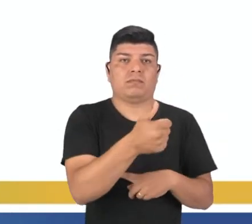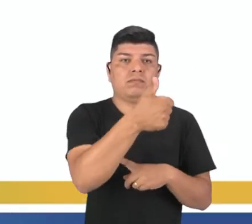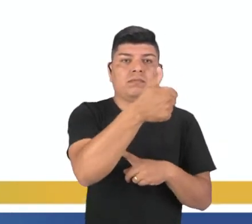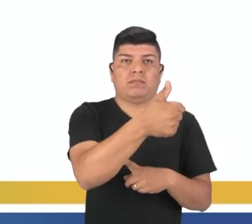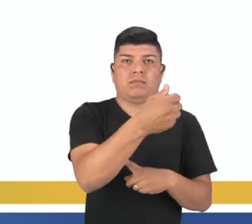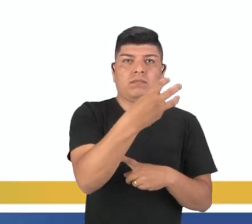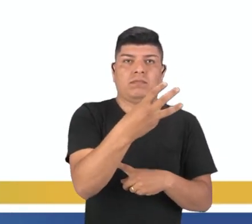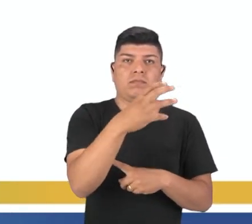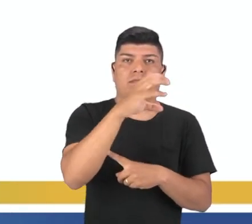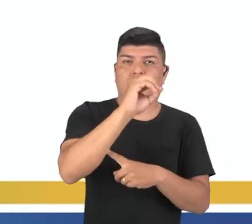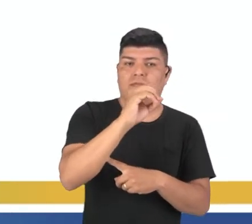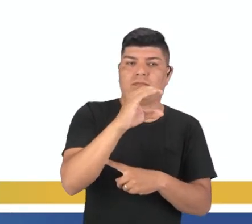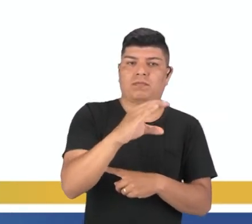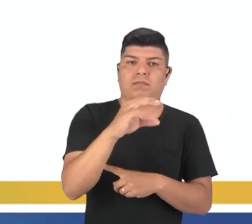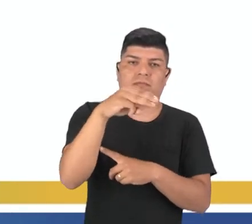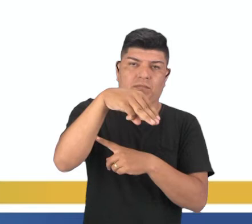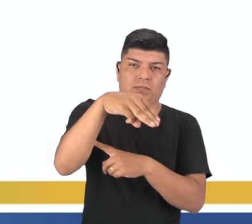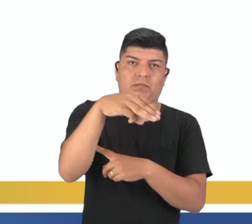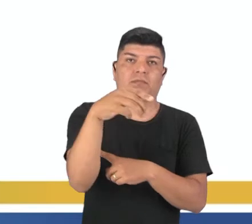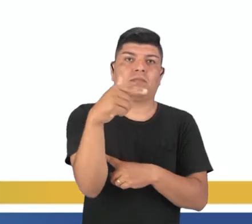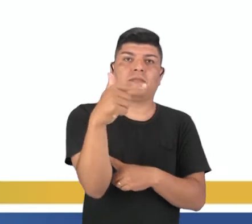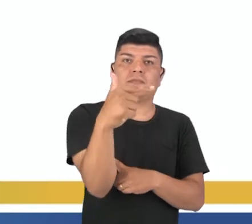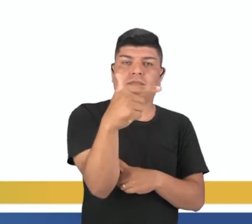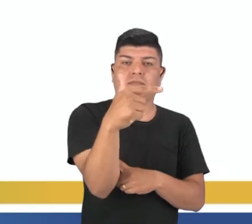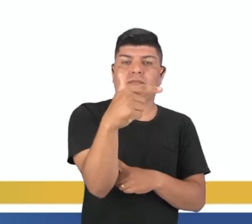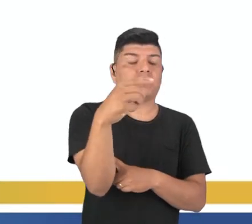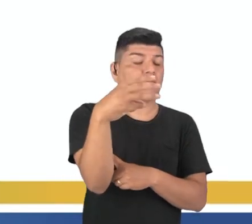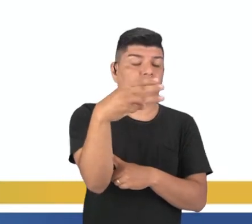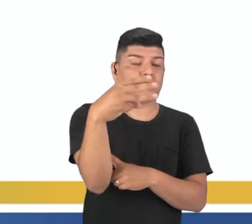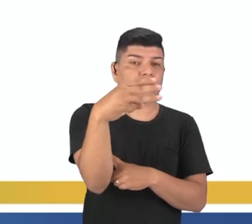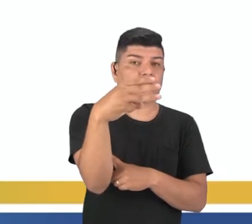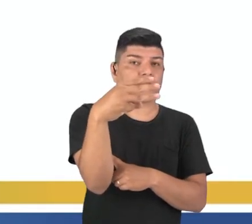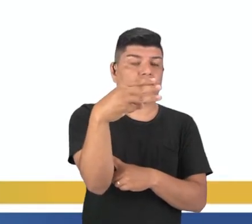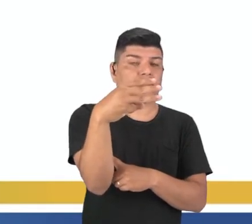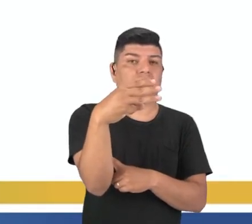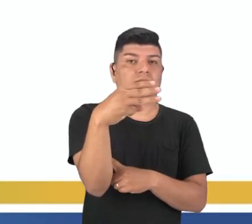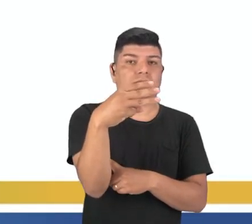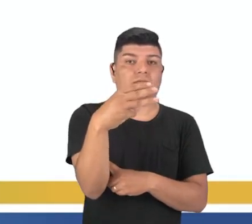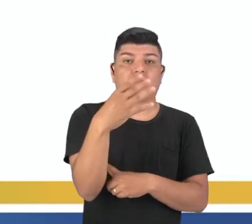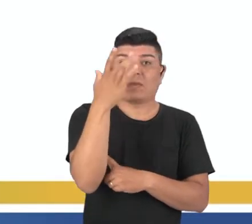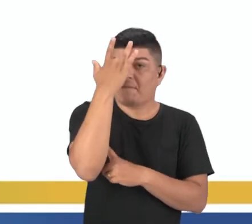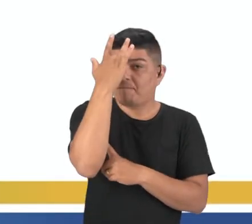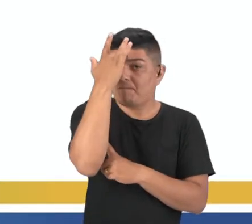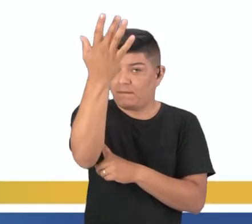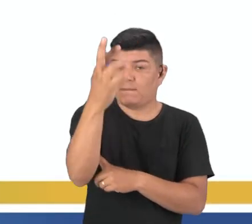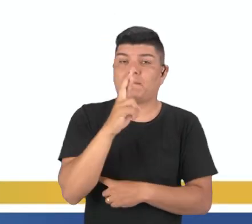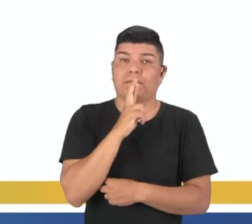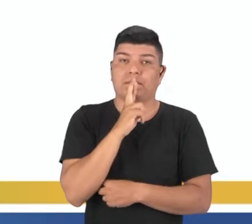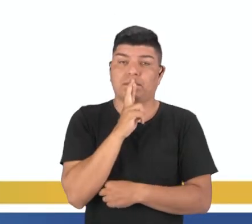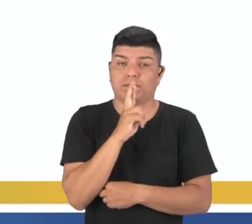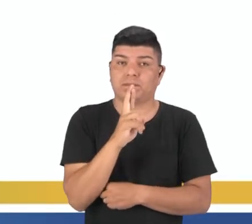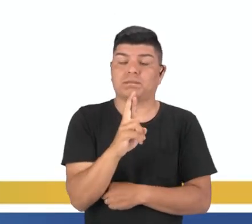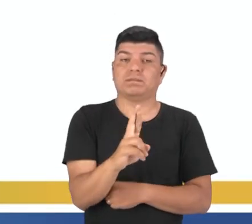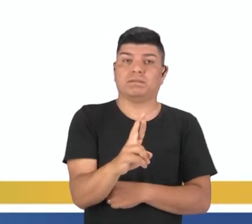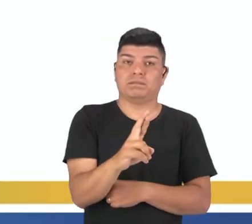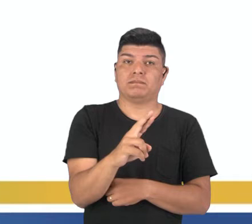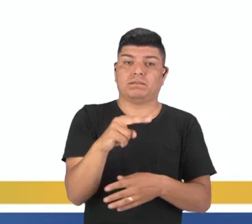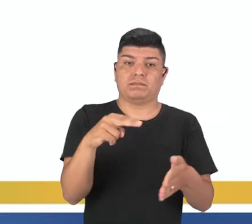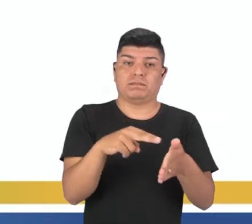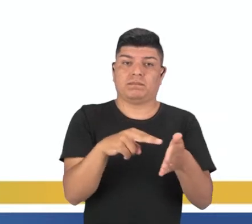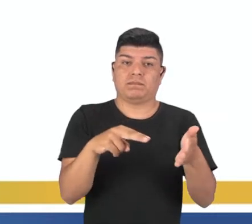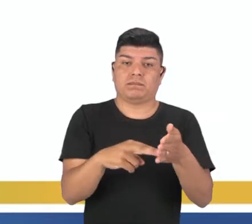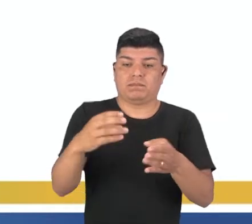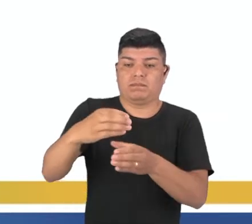14.130 centímetros cúbicos. Muito bem, viram como é fácil aí resolver problemas envolvendo o volume